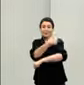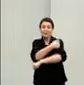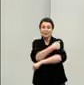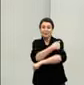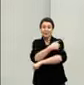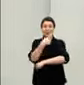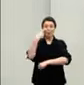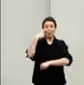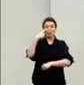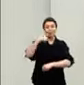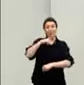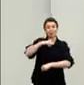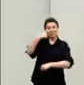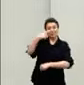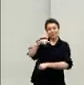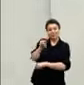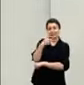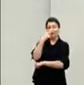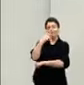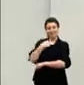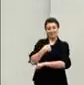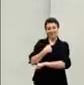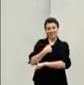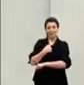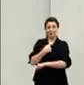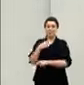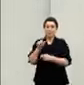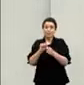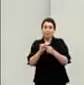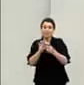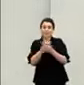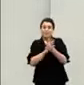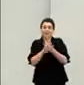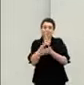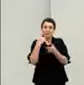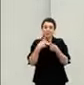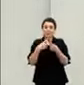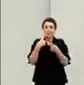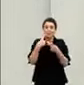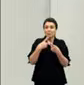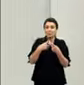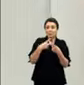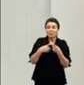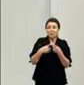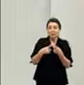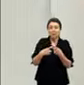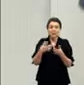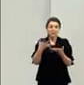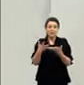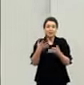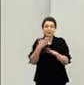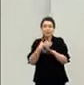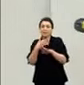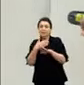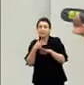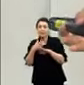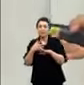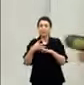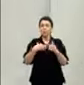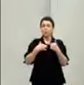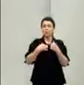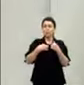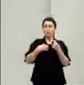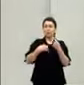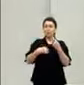olha, haverá outros como eu. Então, aquele ali, ele não fez nada, ele só estava ali a critério de treinamento mesmo, para treinar o sistema imunológico.